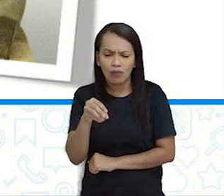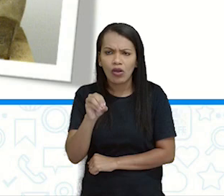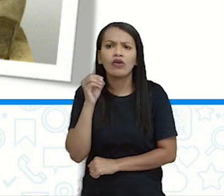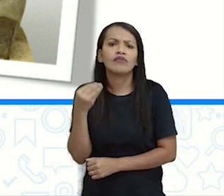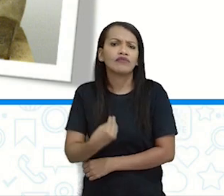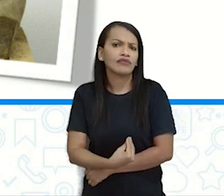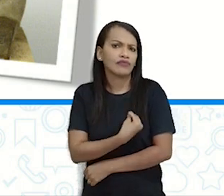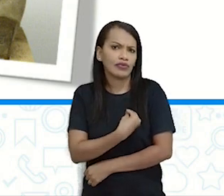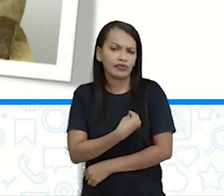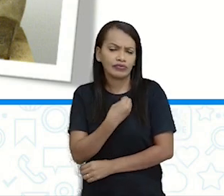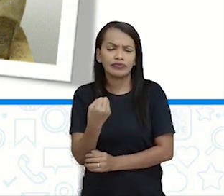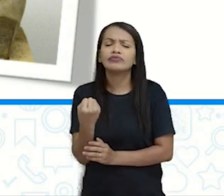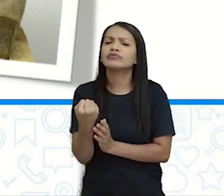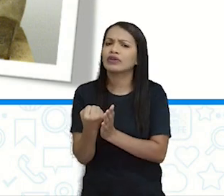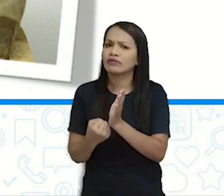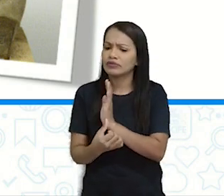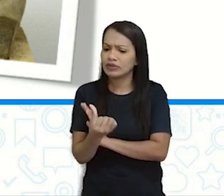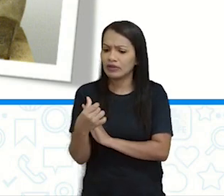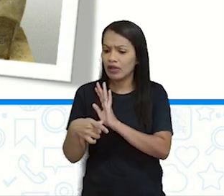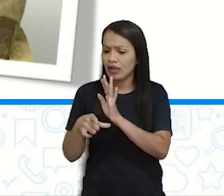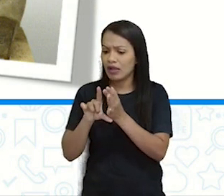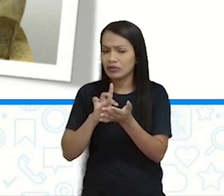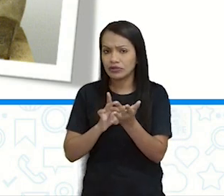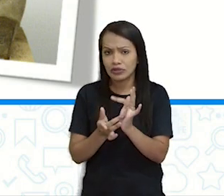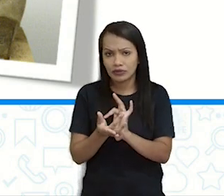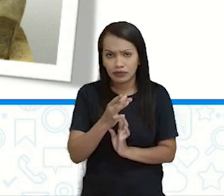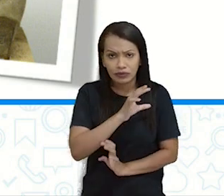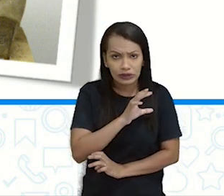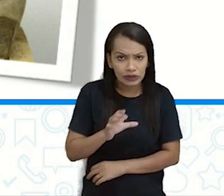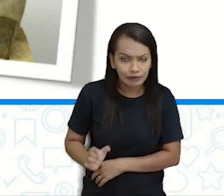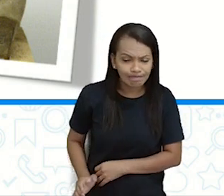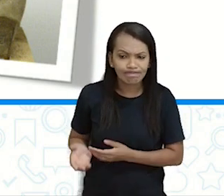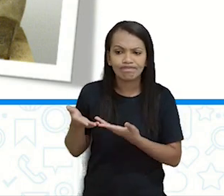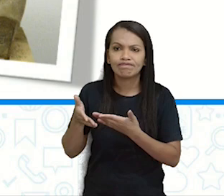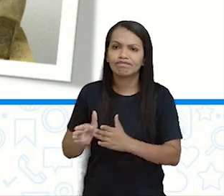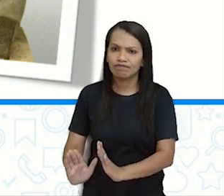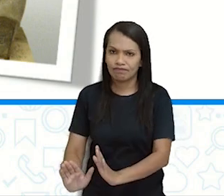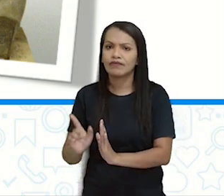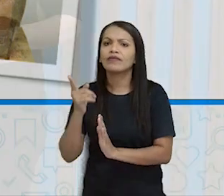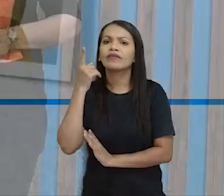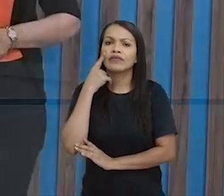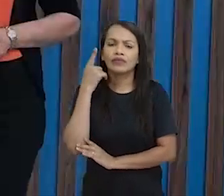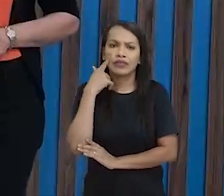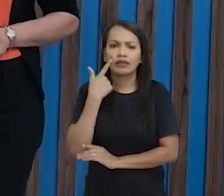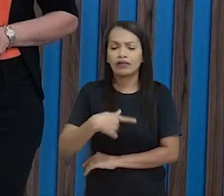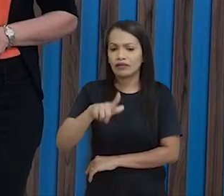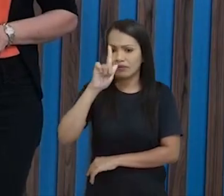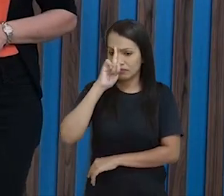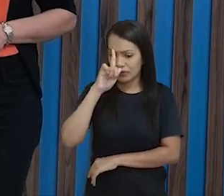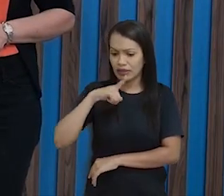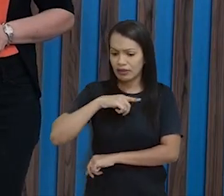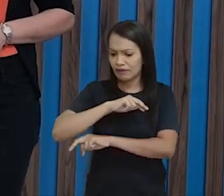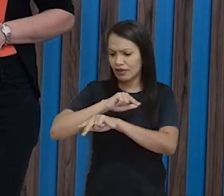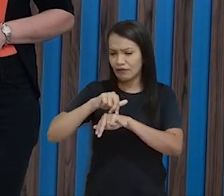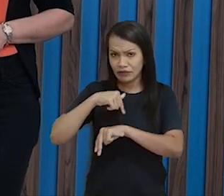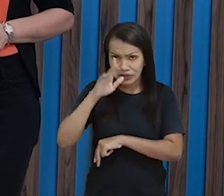VI antes de Cristo, na Grécia Antiga. Gente, quanto tempo que existem as fábulas. Você